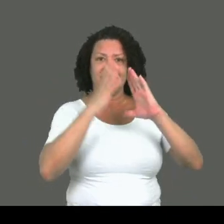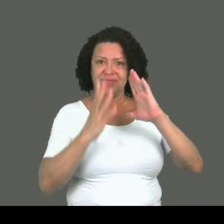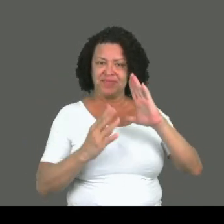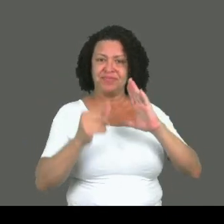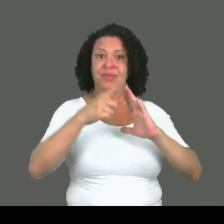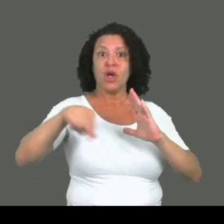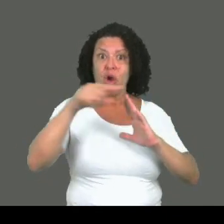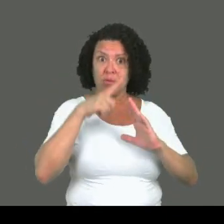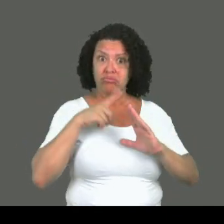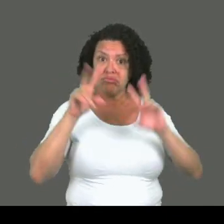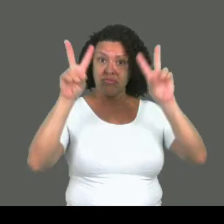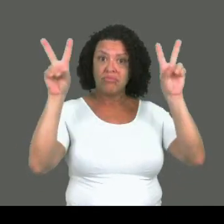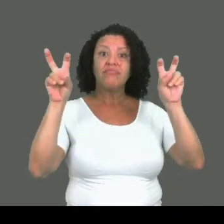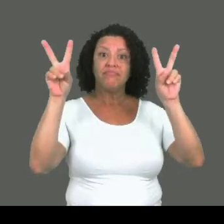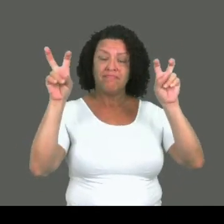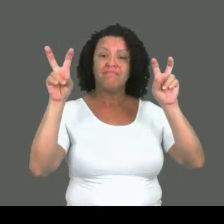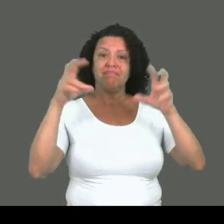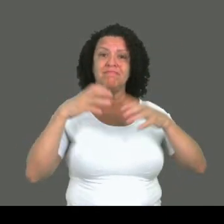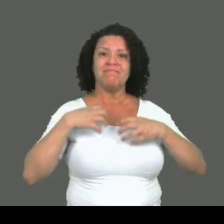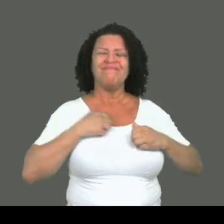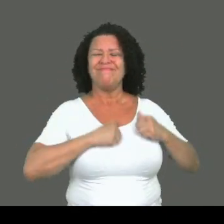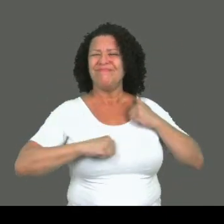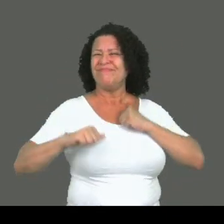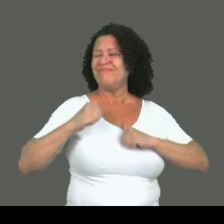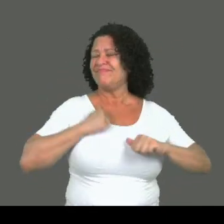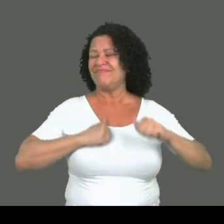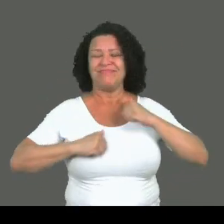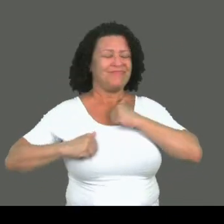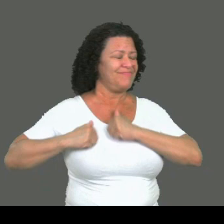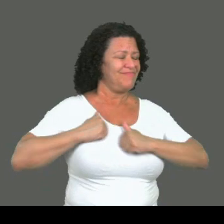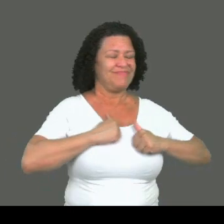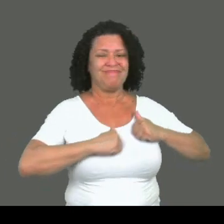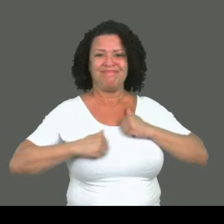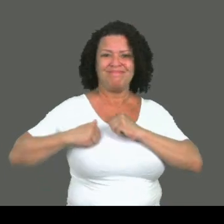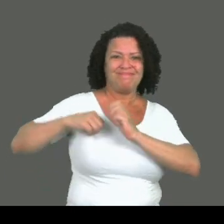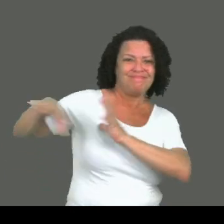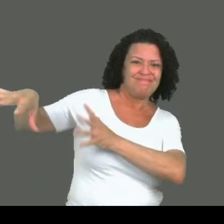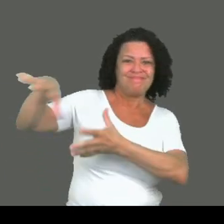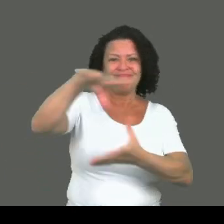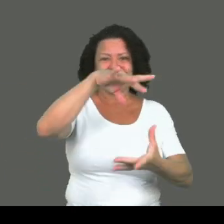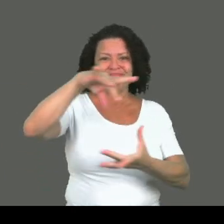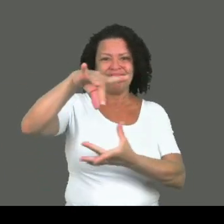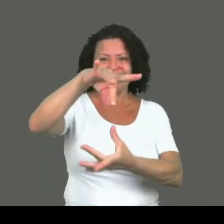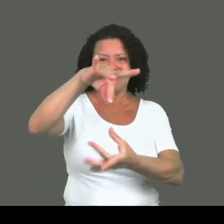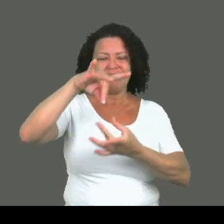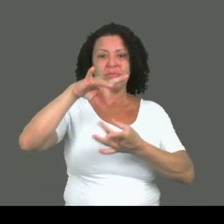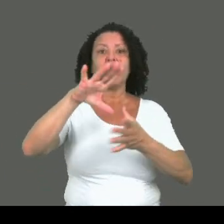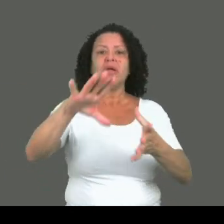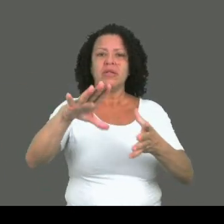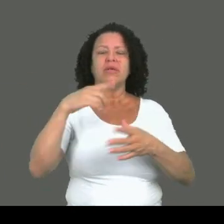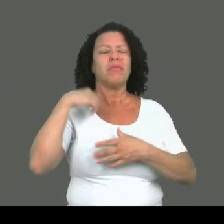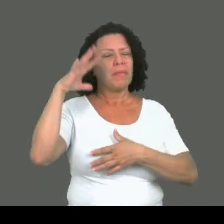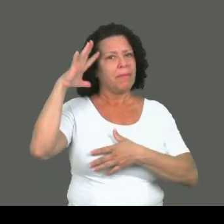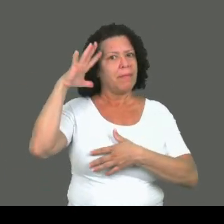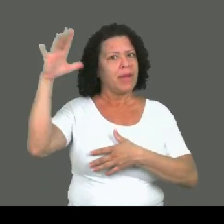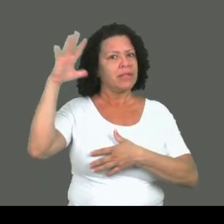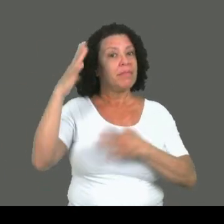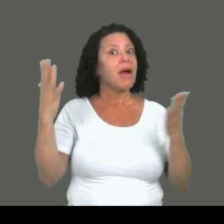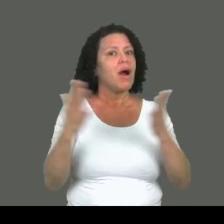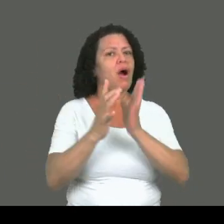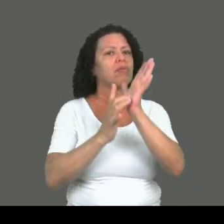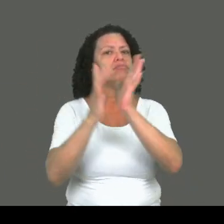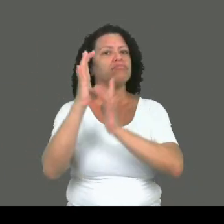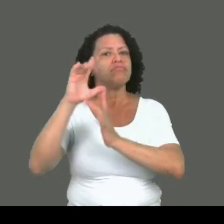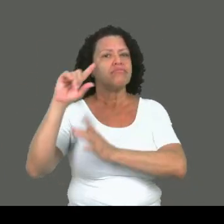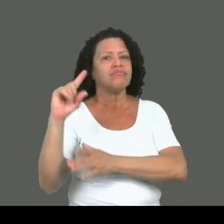abordar um tema sobre ansiedade, um olhar espiritualista. Vamos levar o nosso pensamento ao Mestre